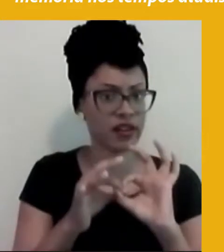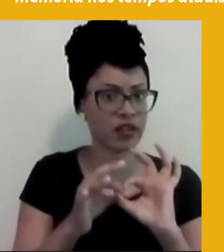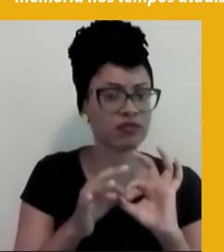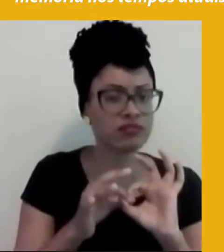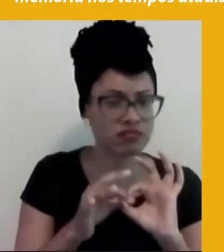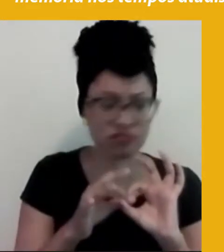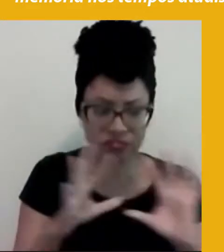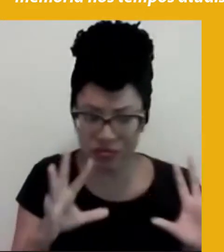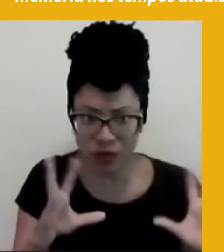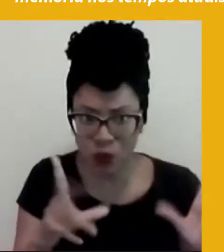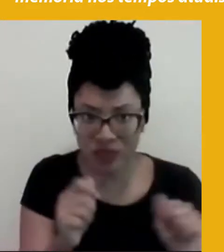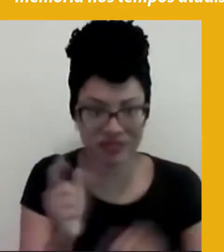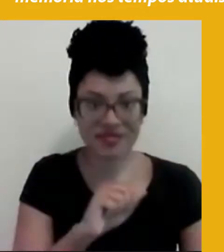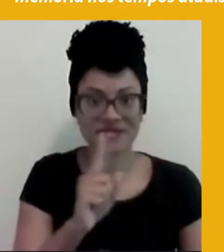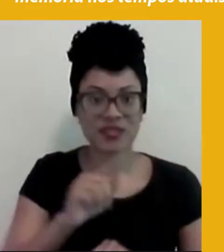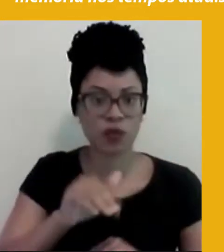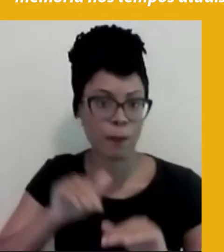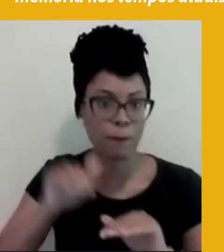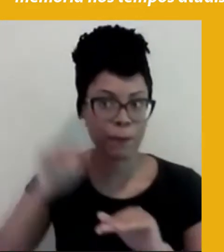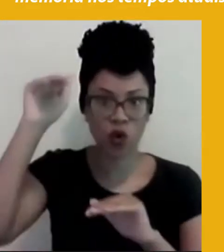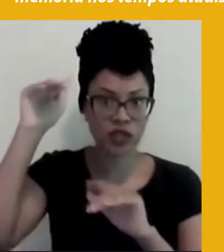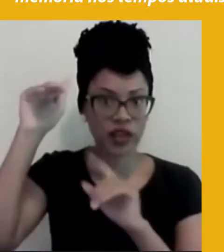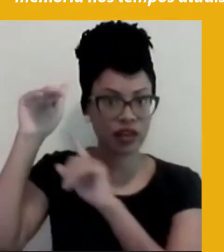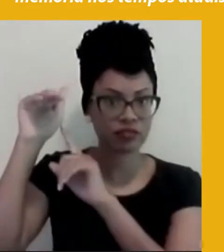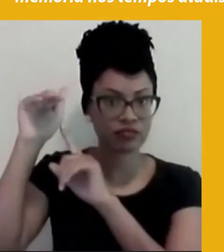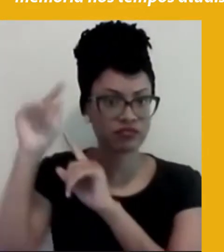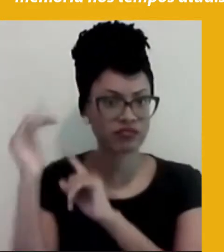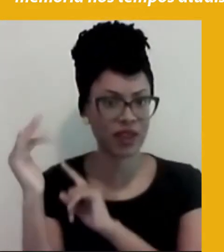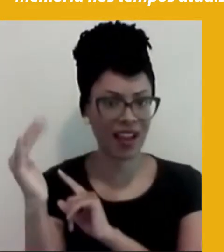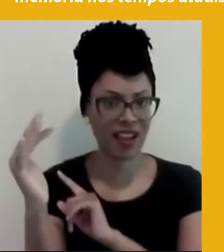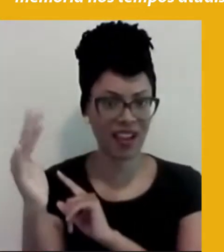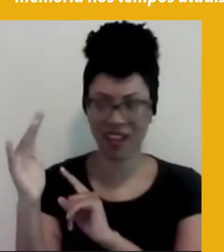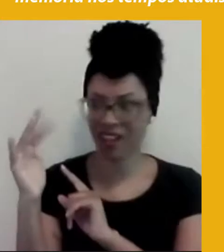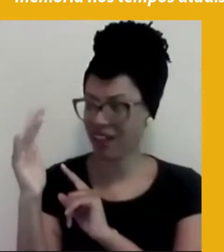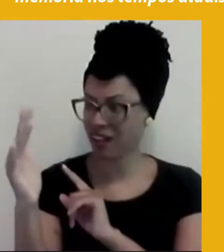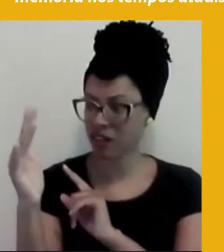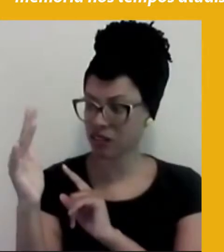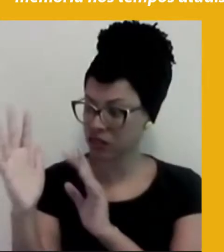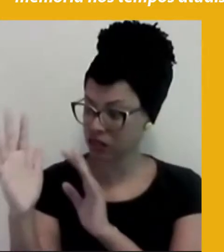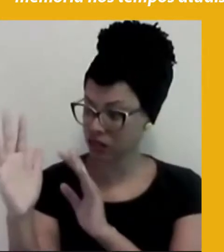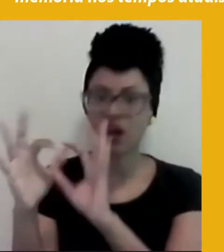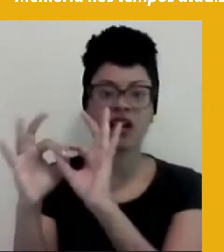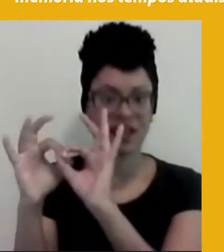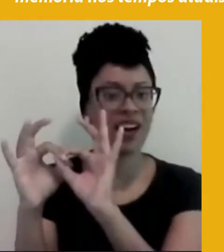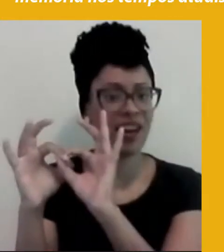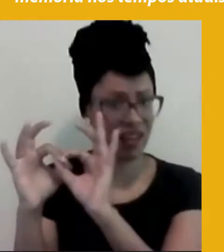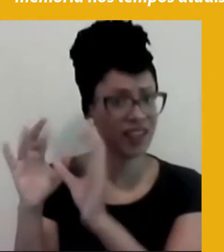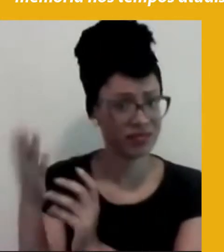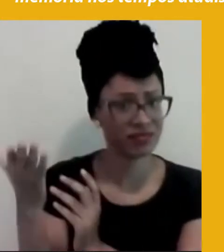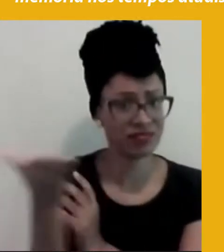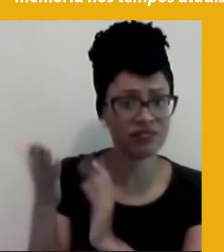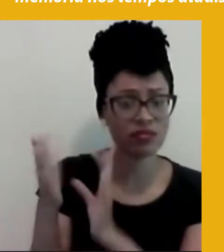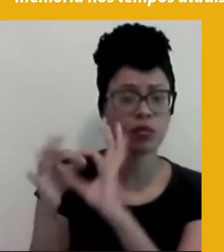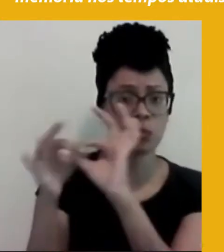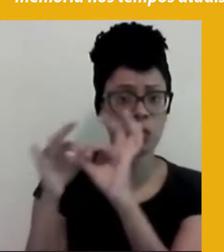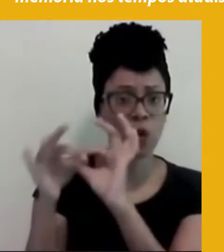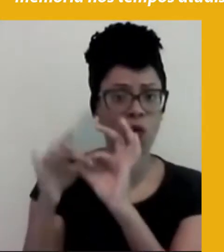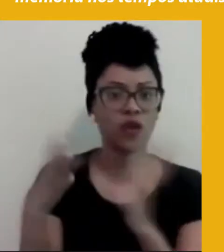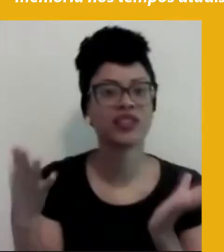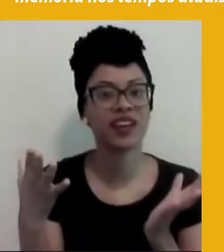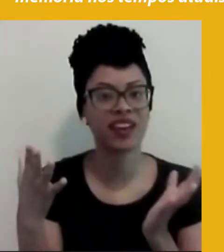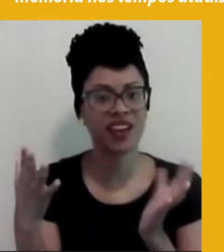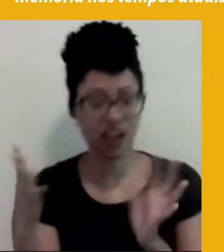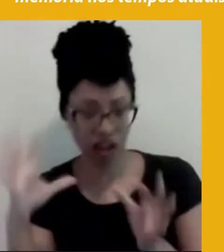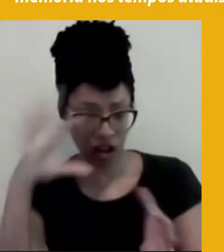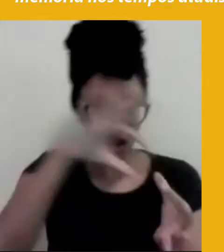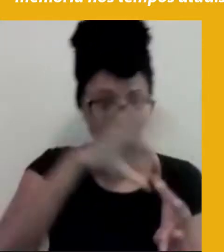poder. Então, é a fractalidade do poder, é o poderzinho, é o poder, qualquerzinho poder, que é maior do que alguém que está oprimido